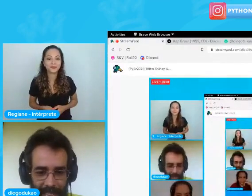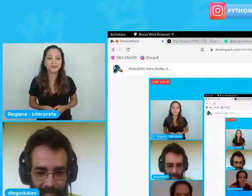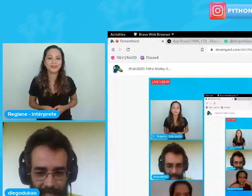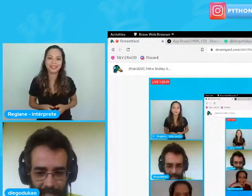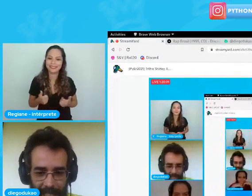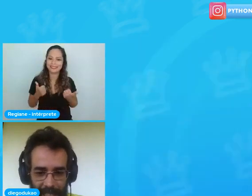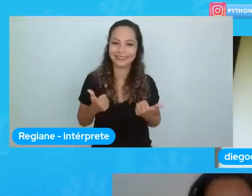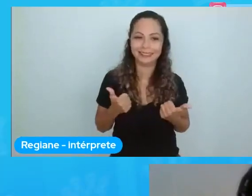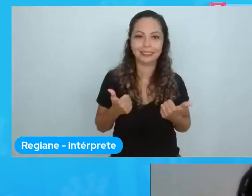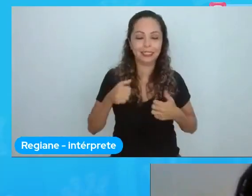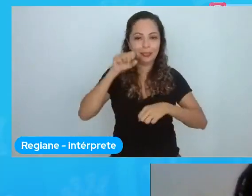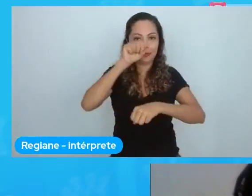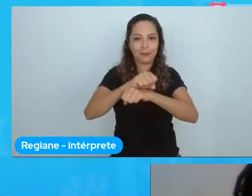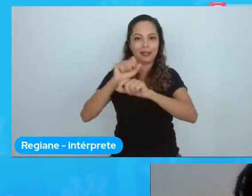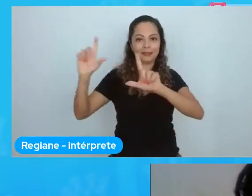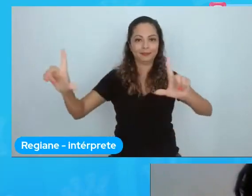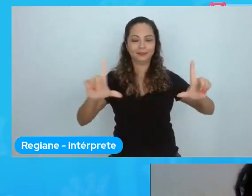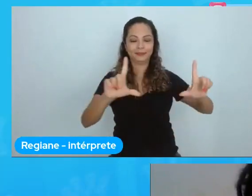vou parar minha tela aqui.